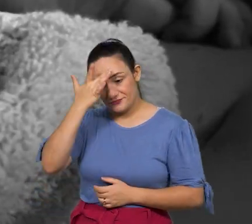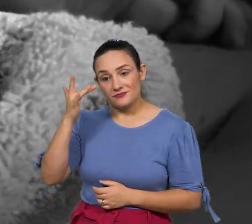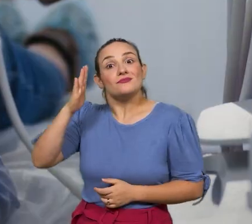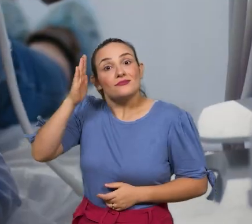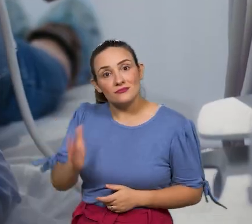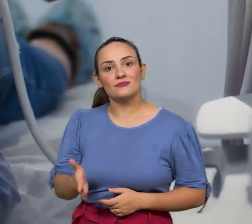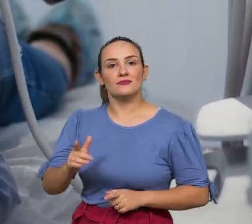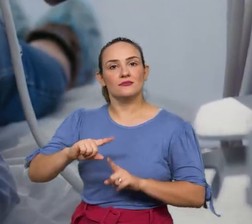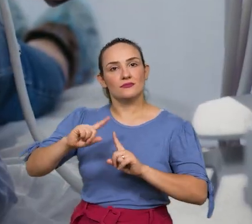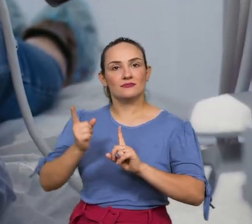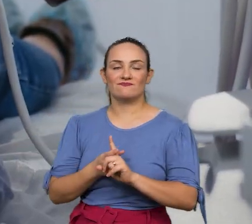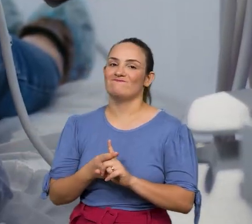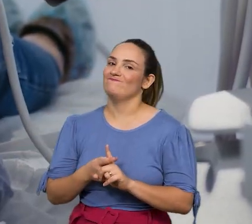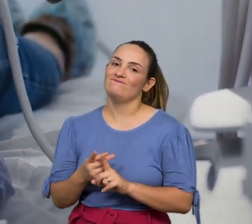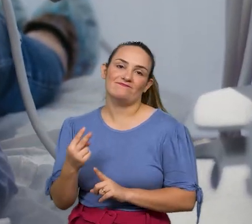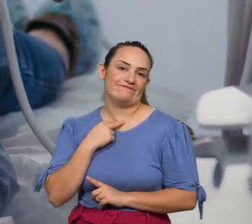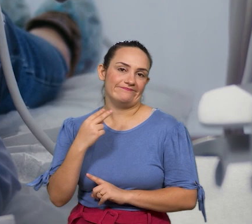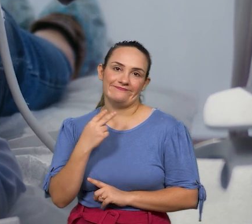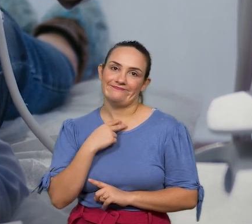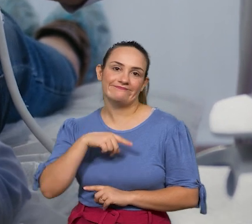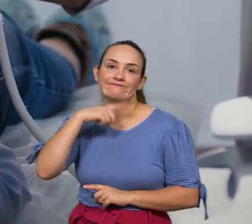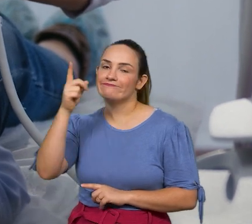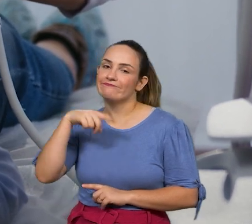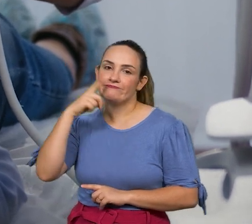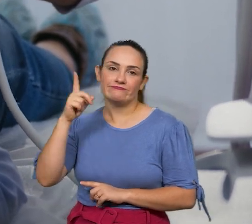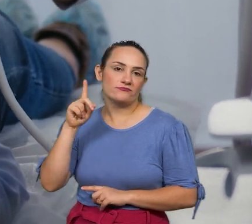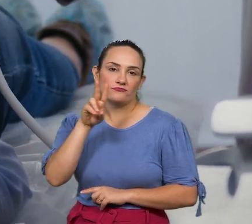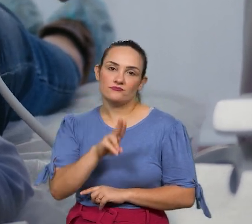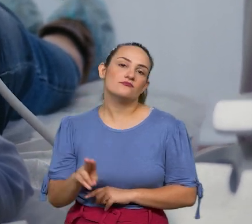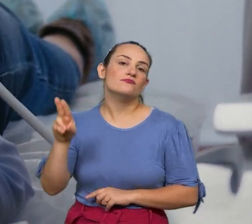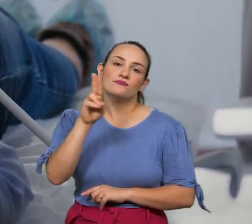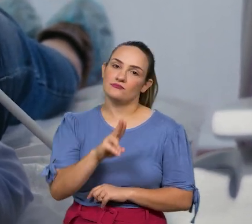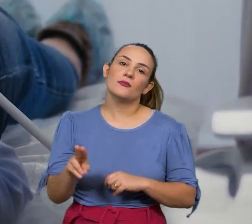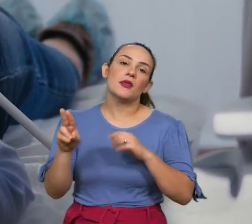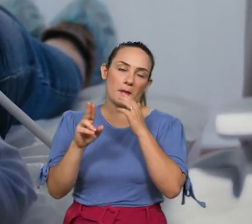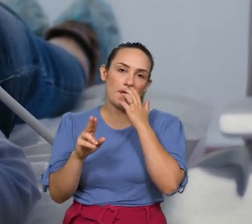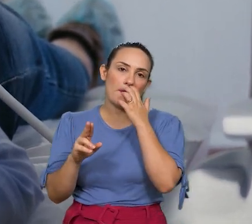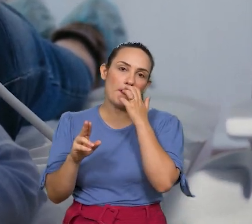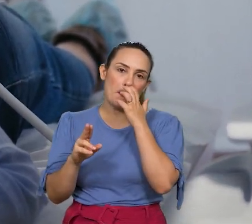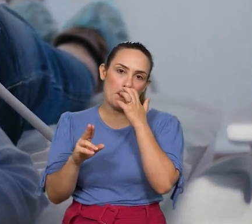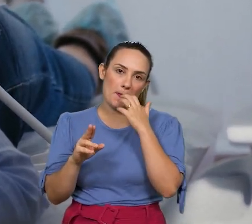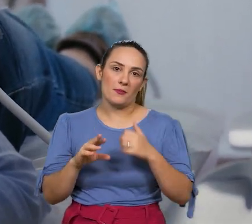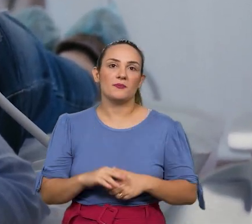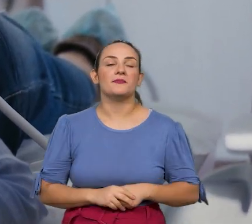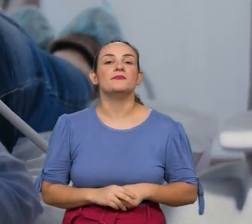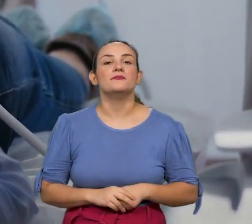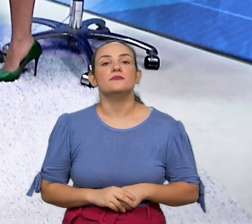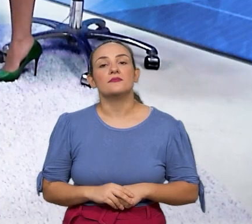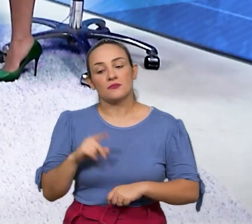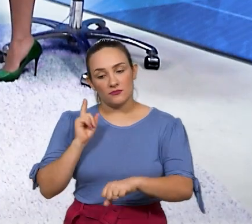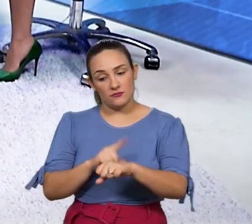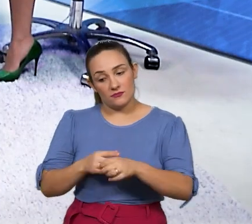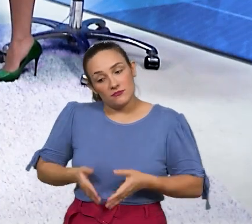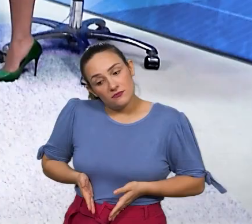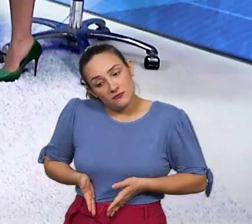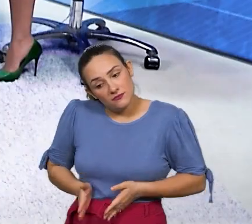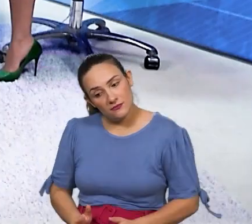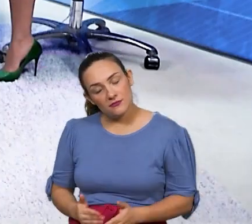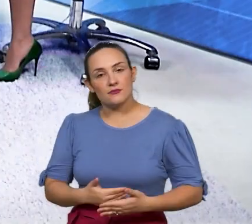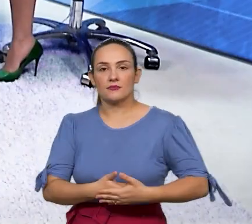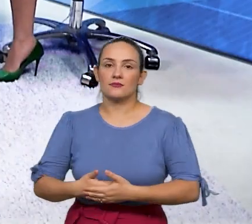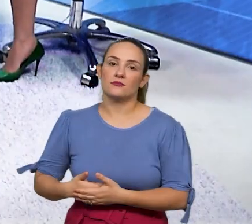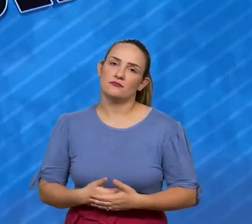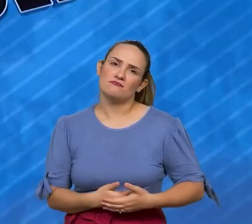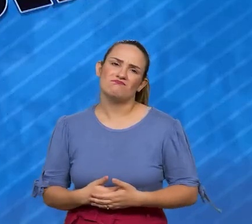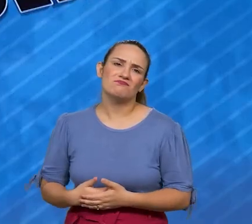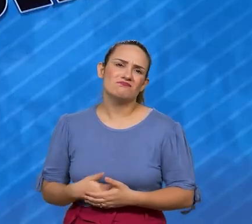de saúde já gestante, ela possivelmente não conseguirá fazer uso desse plano para o momento